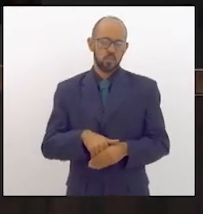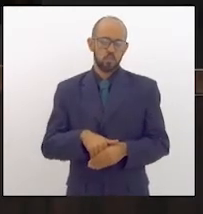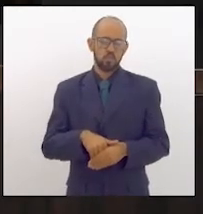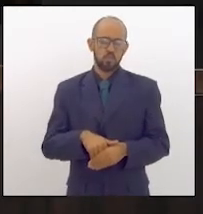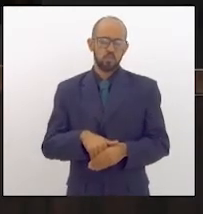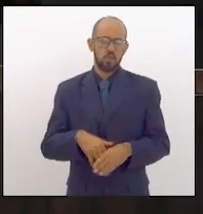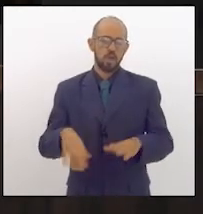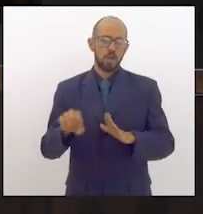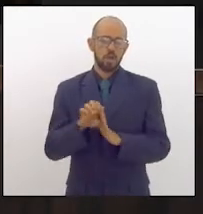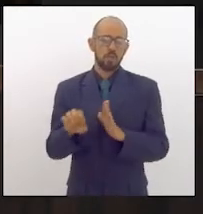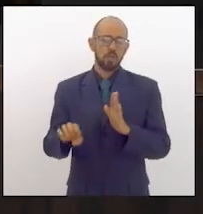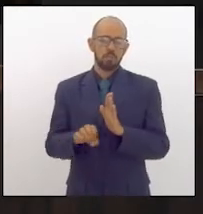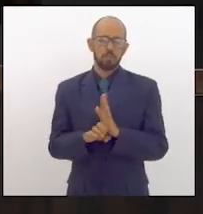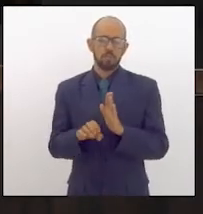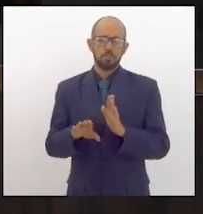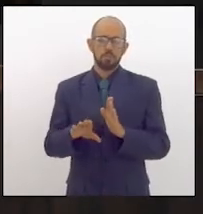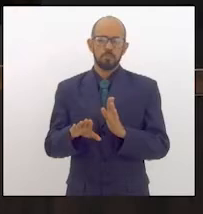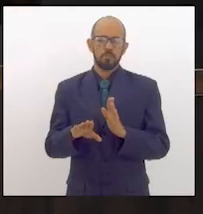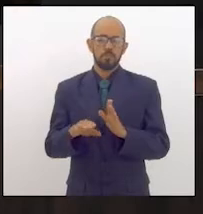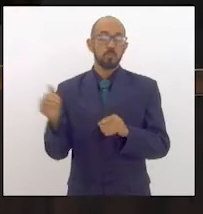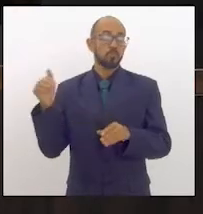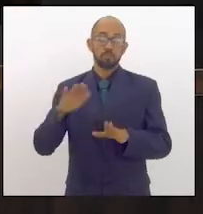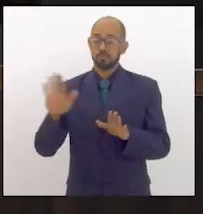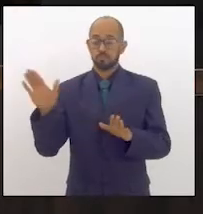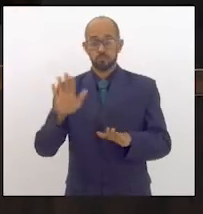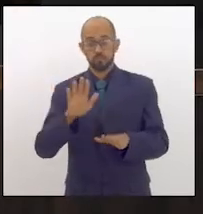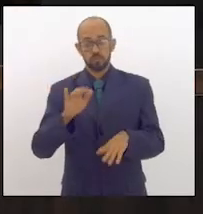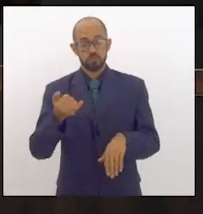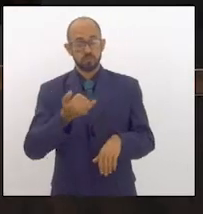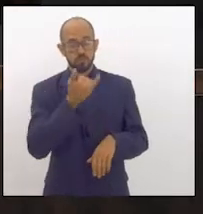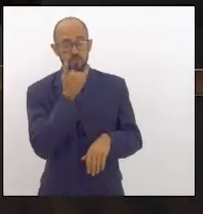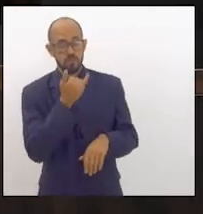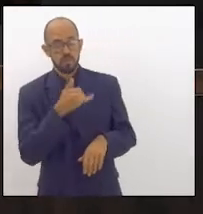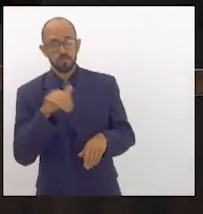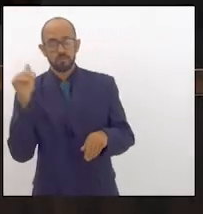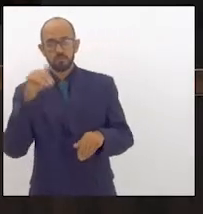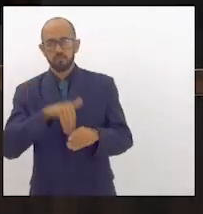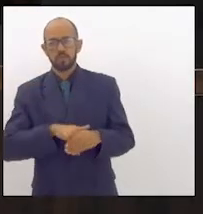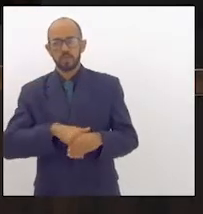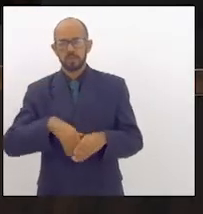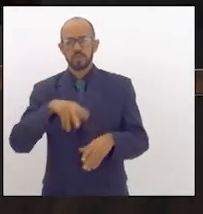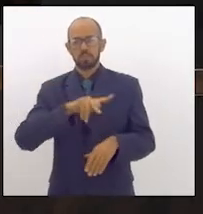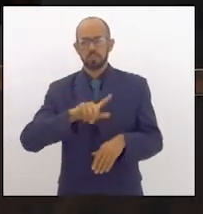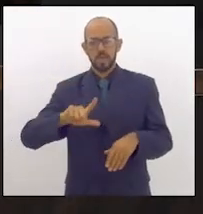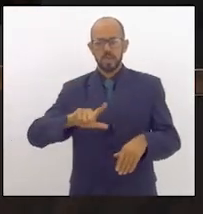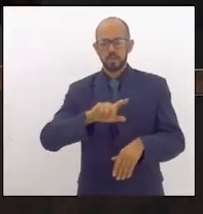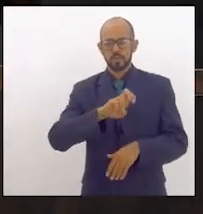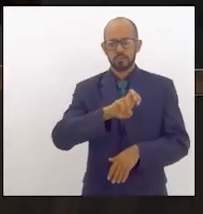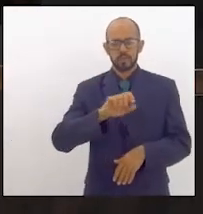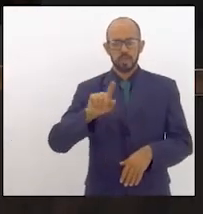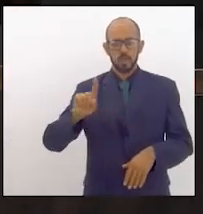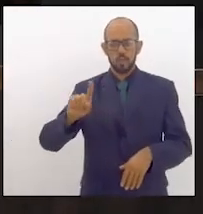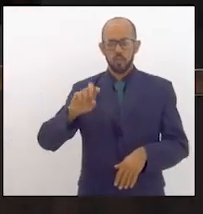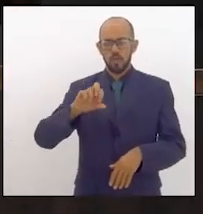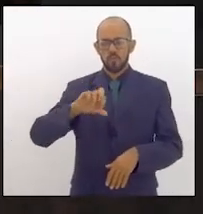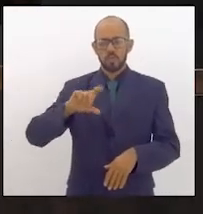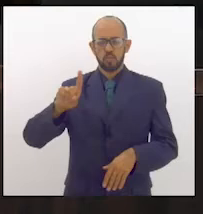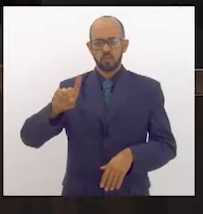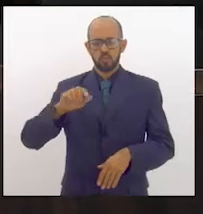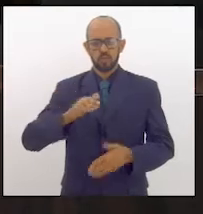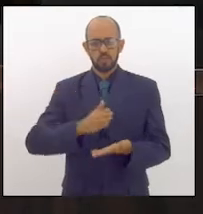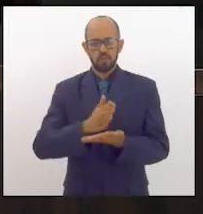a emenda não em votação o projeto de lei 51/91 seus que aprova a distribuição